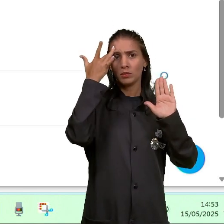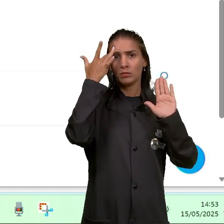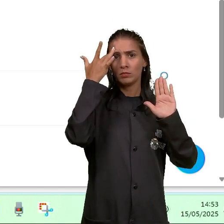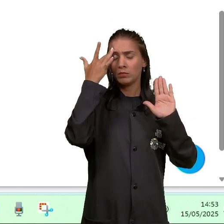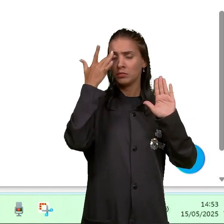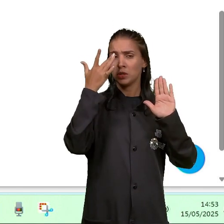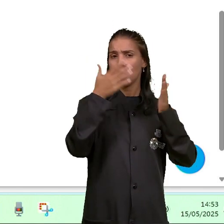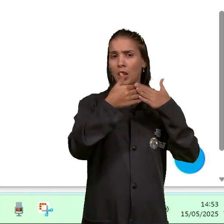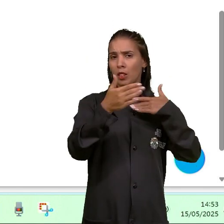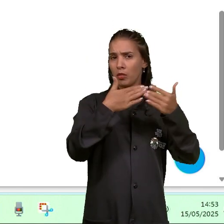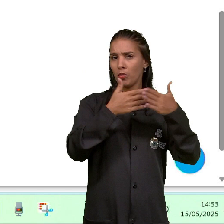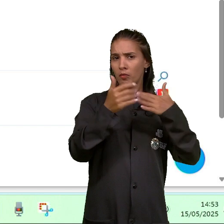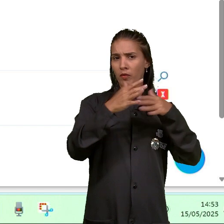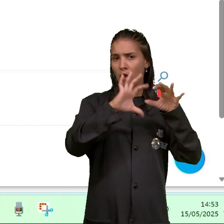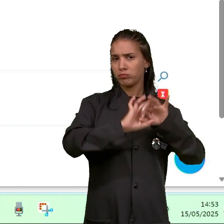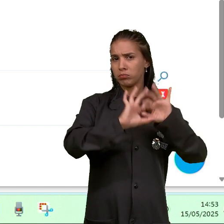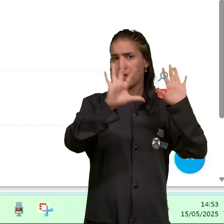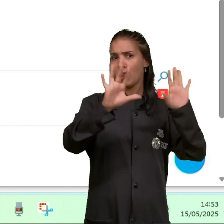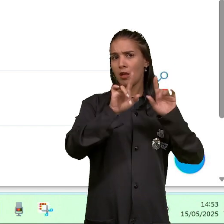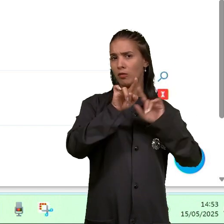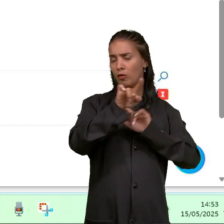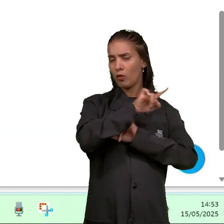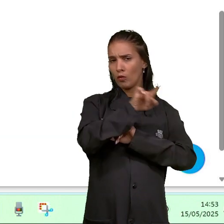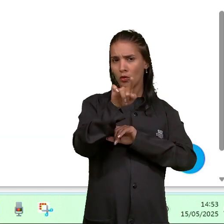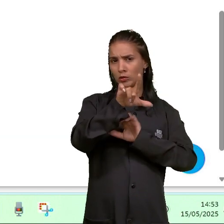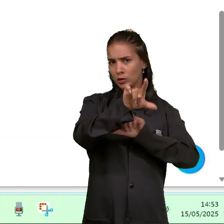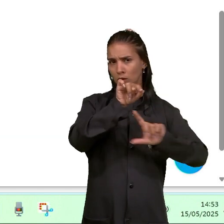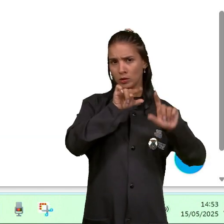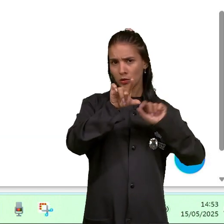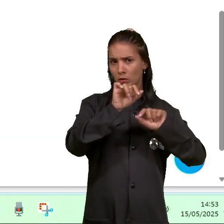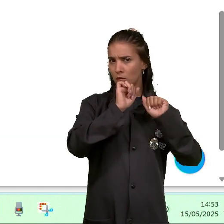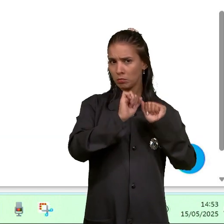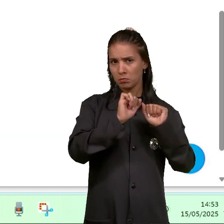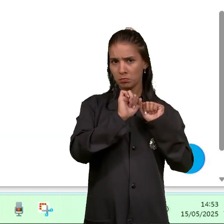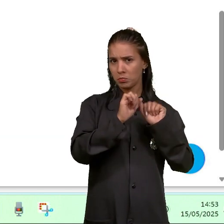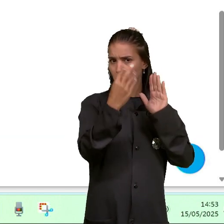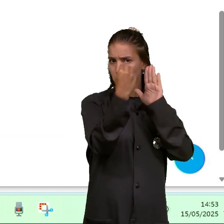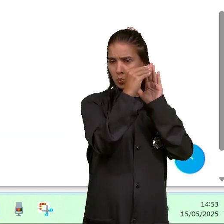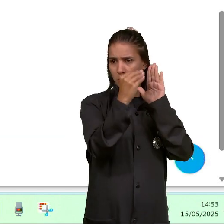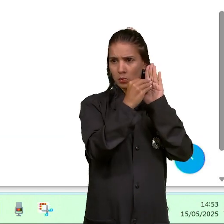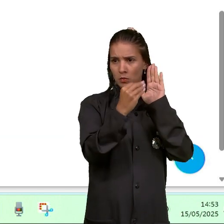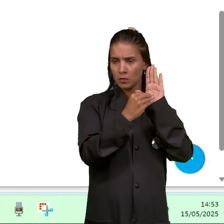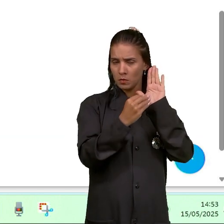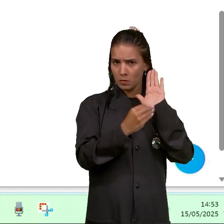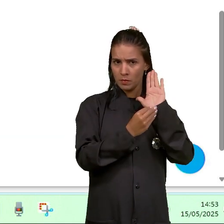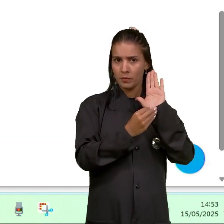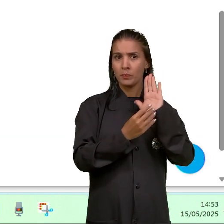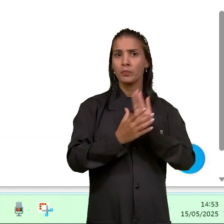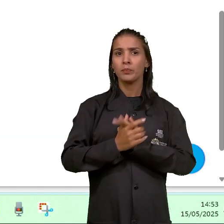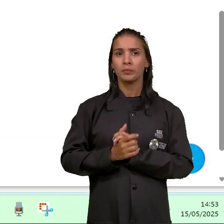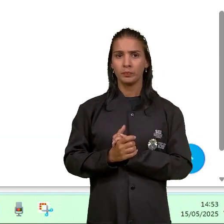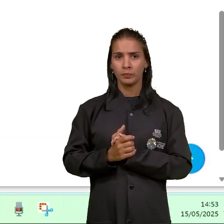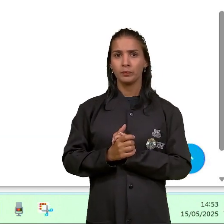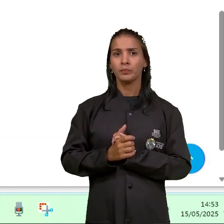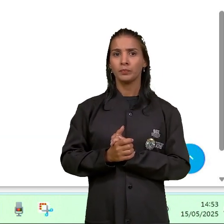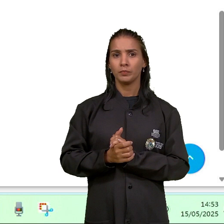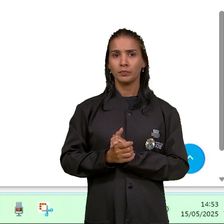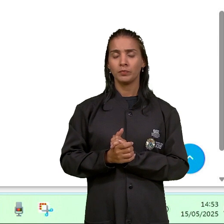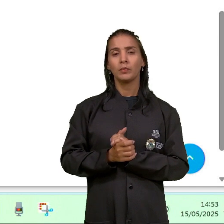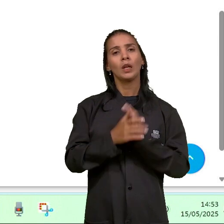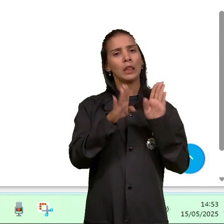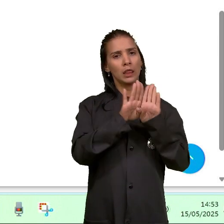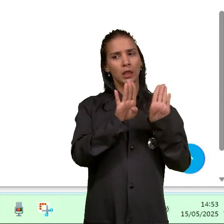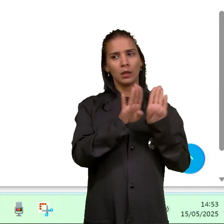pode ter acesso completo ou apenas alguns documentos, tá? E aí a gente vai colocar a